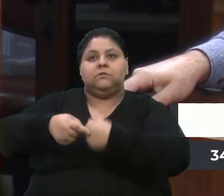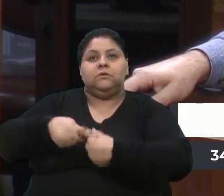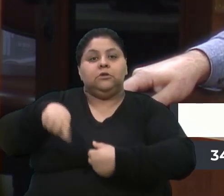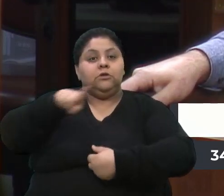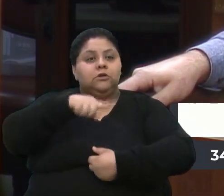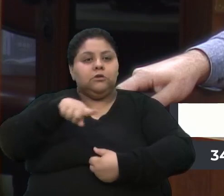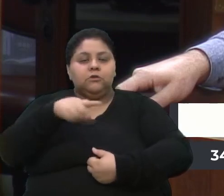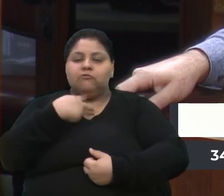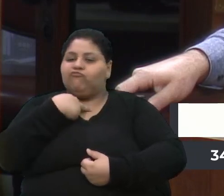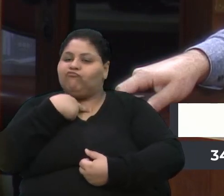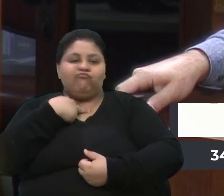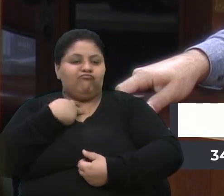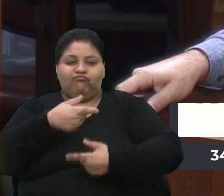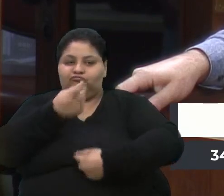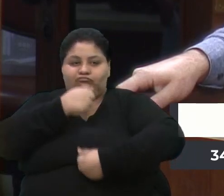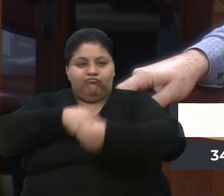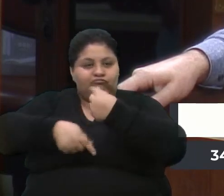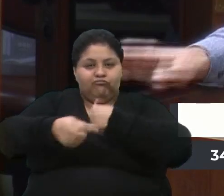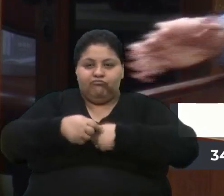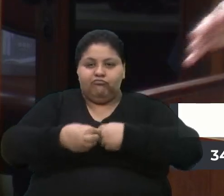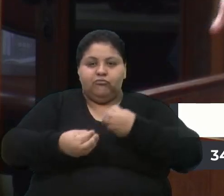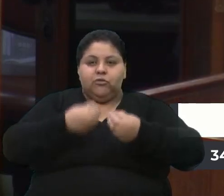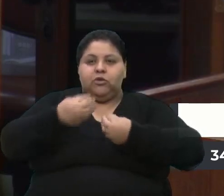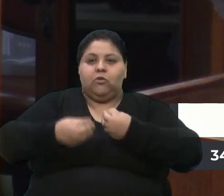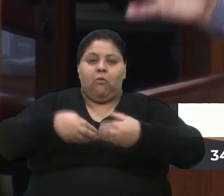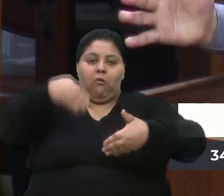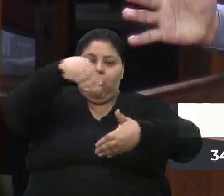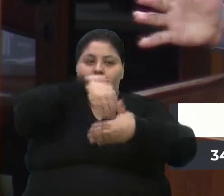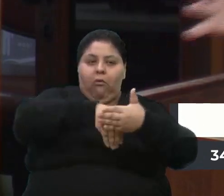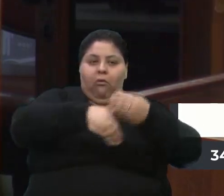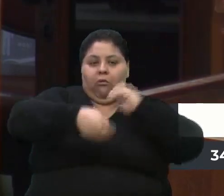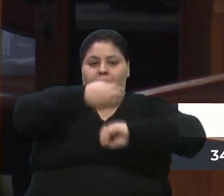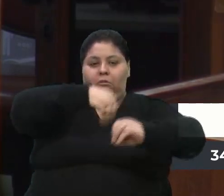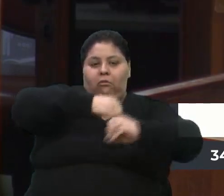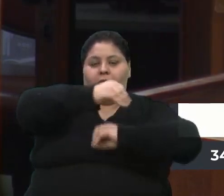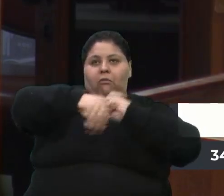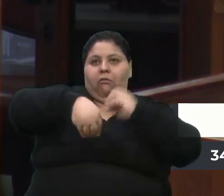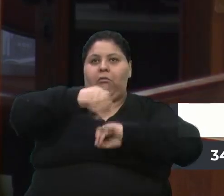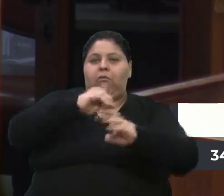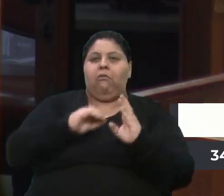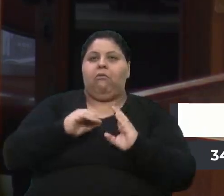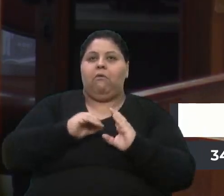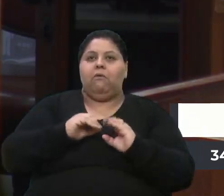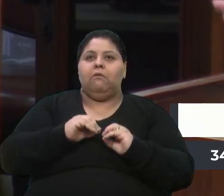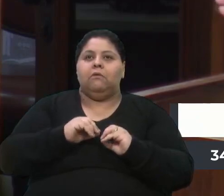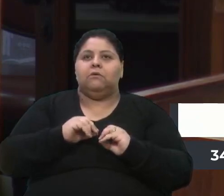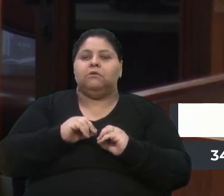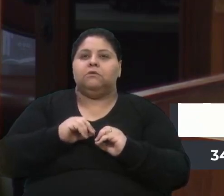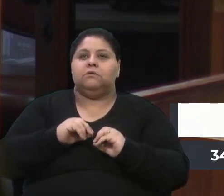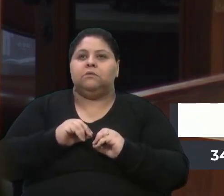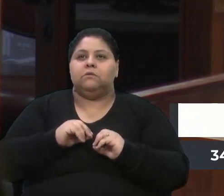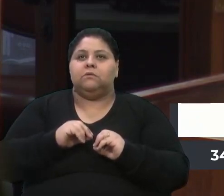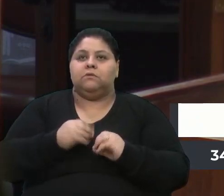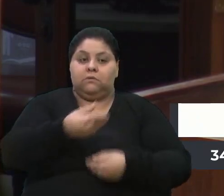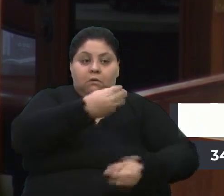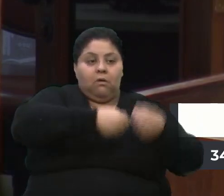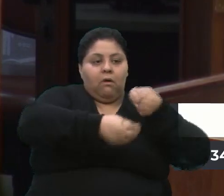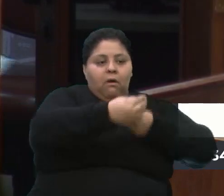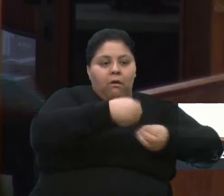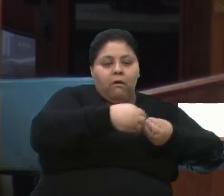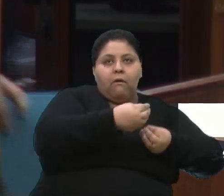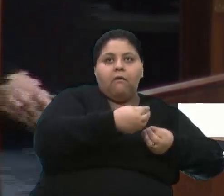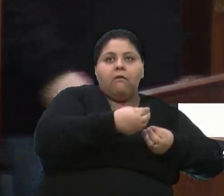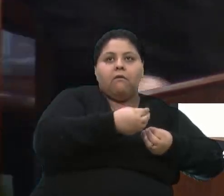de economia de forma eleitoreira, né? Misturada com, assim, no sentido de que economia e política,